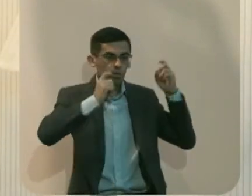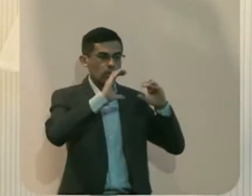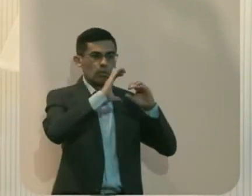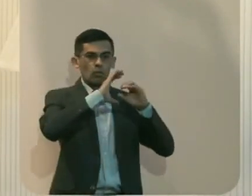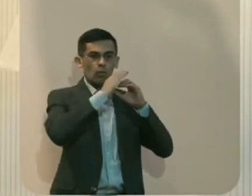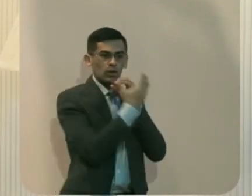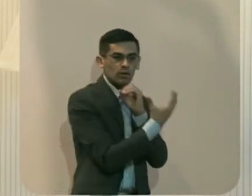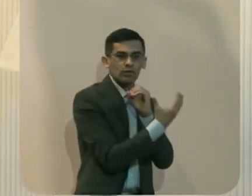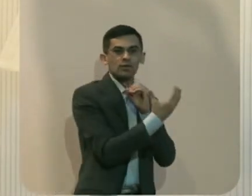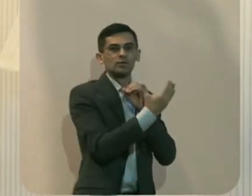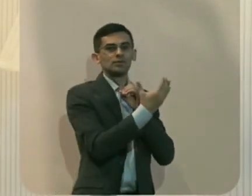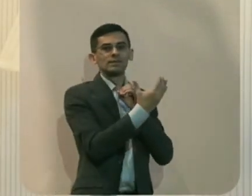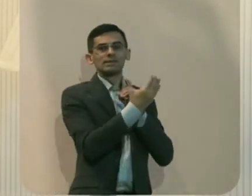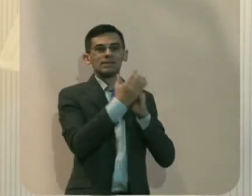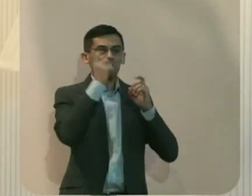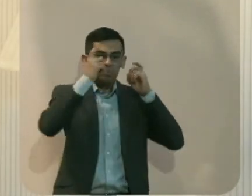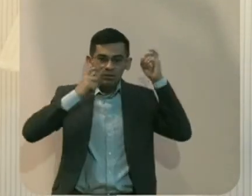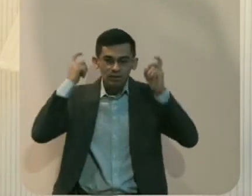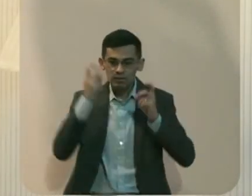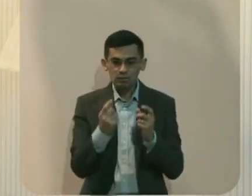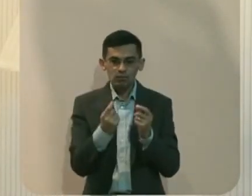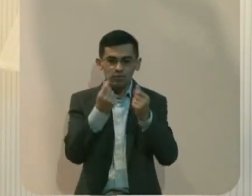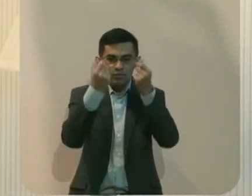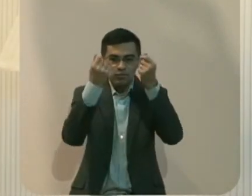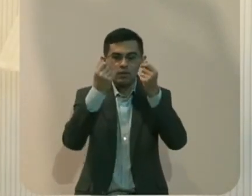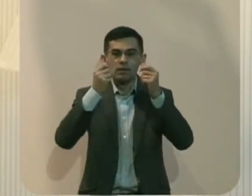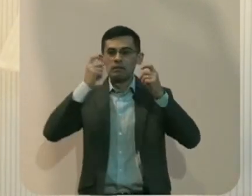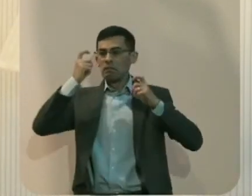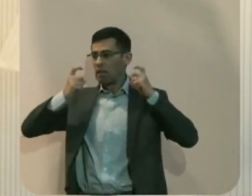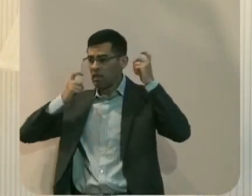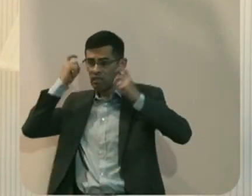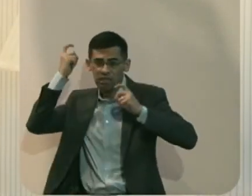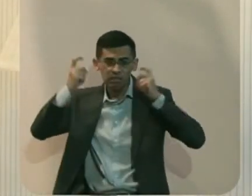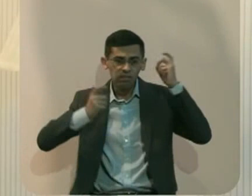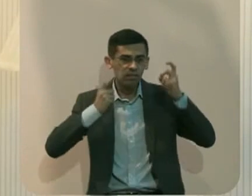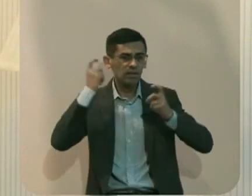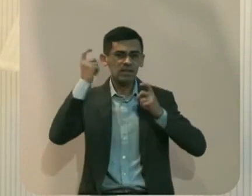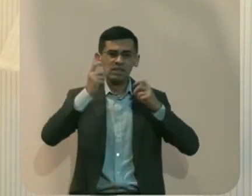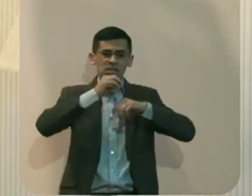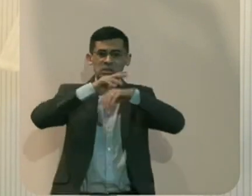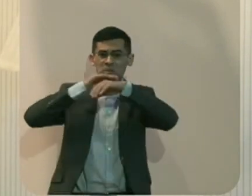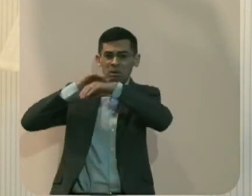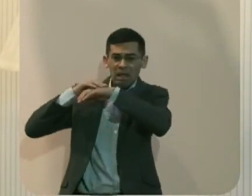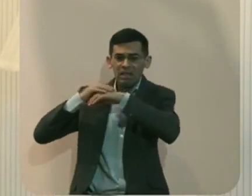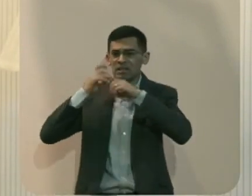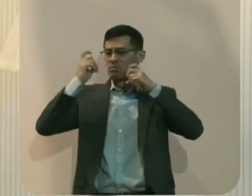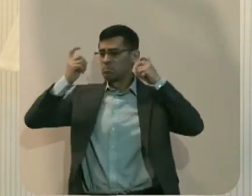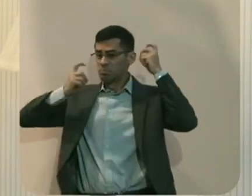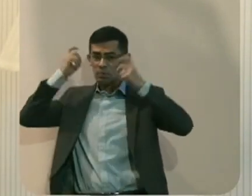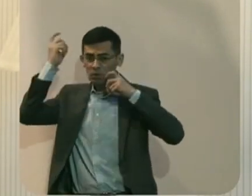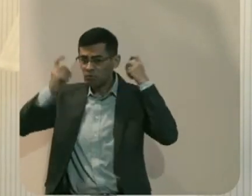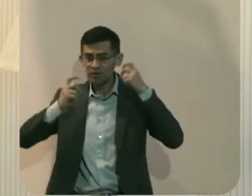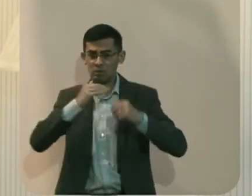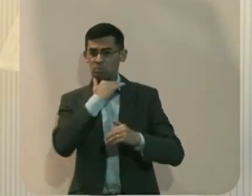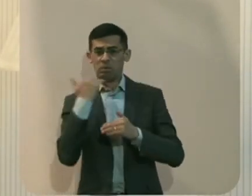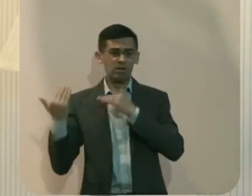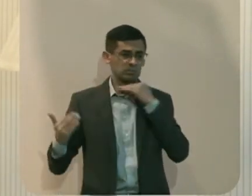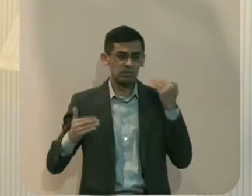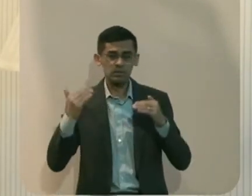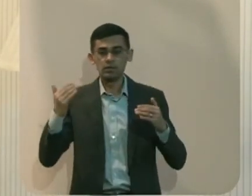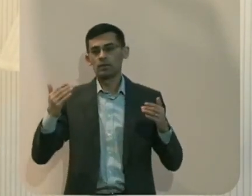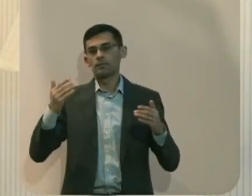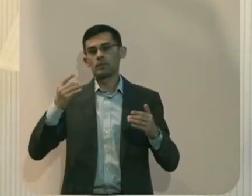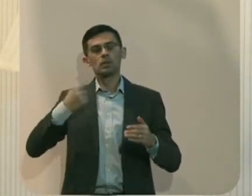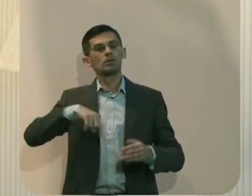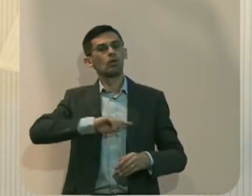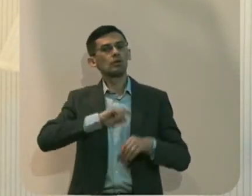com a pandemia, a gente está preocupado com as finanças, a gente está preocupado com a doença, a gente está preocupado com morte. Queridos,